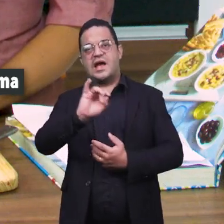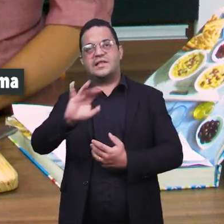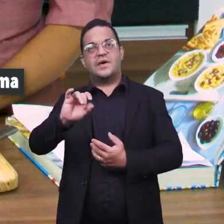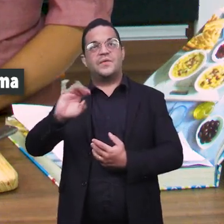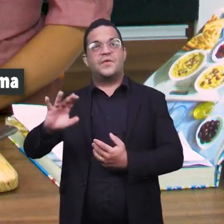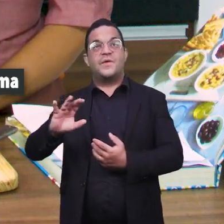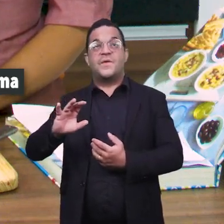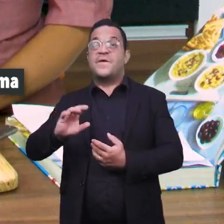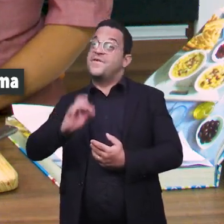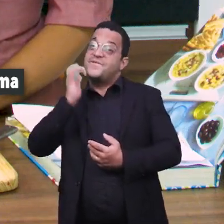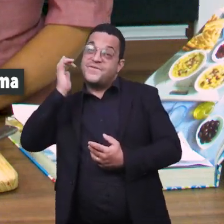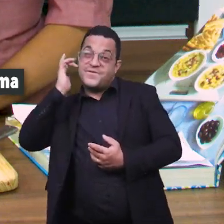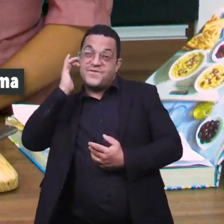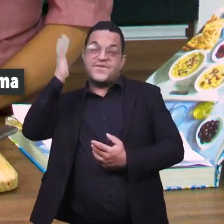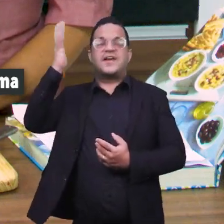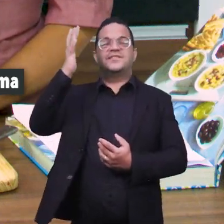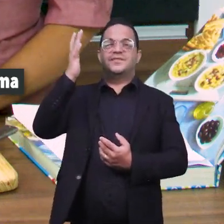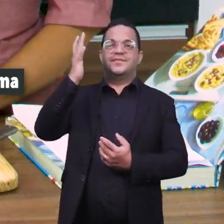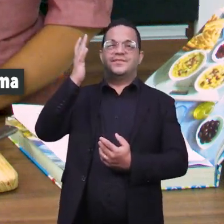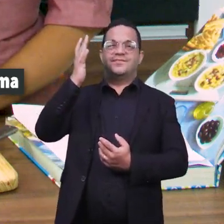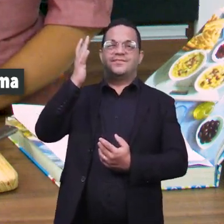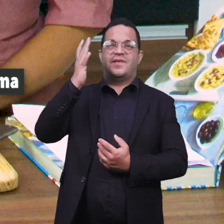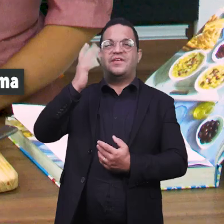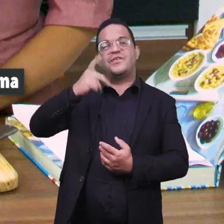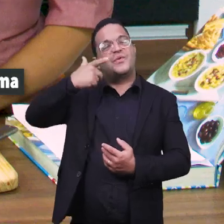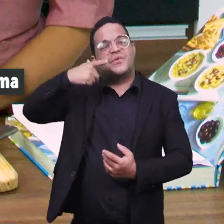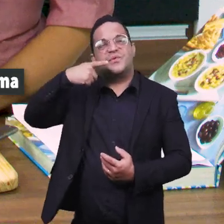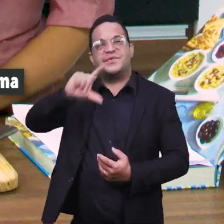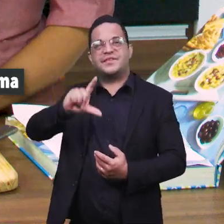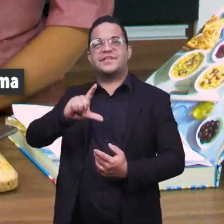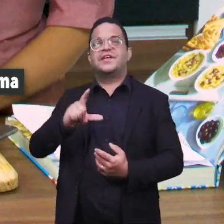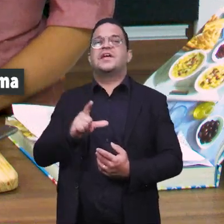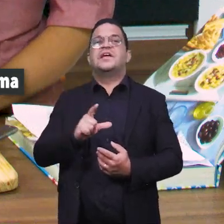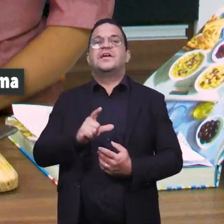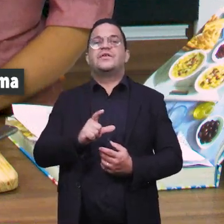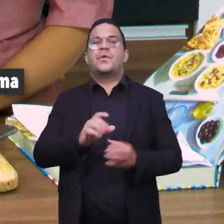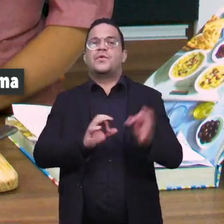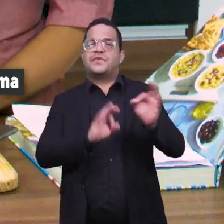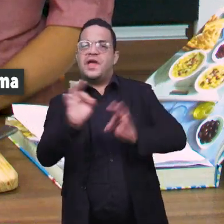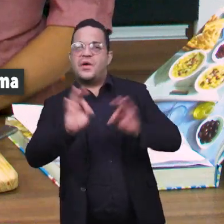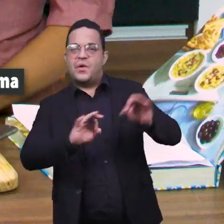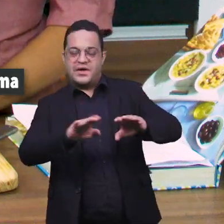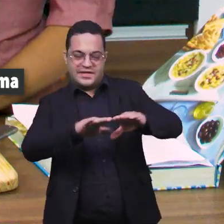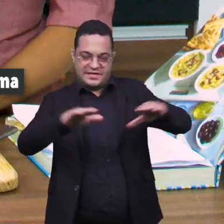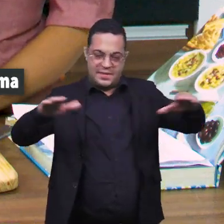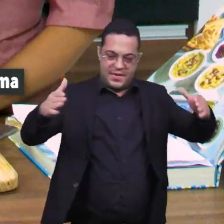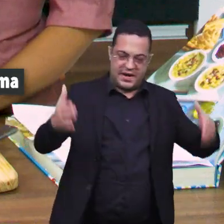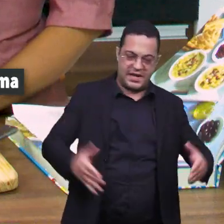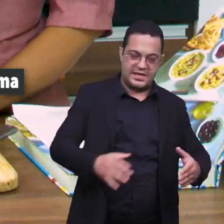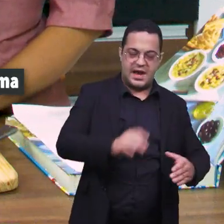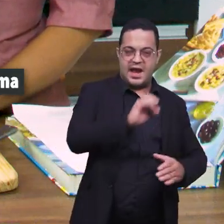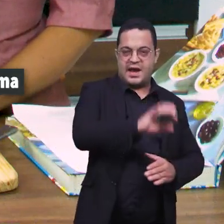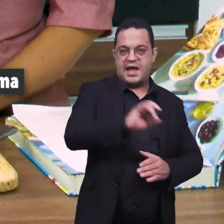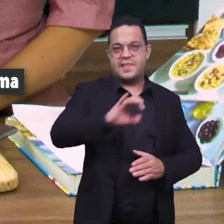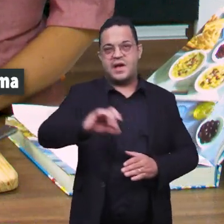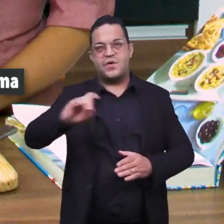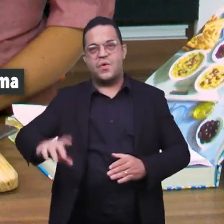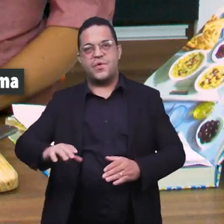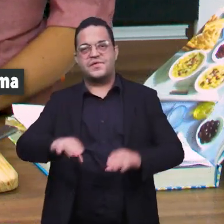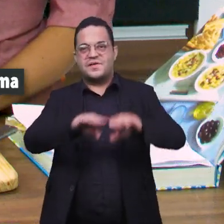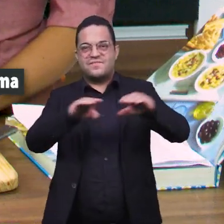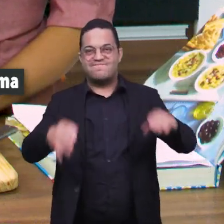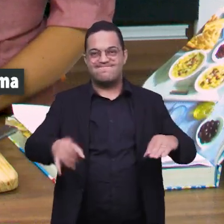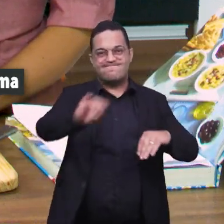utensílio, fica muito mais fácil. Você fica com espaço liberado na bancada para trabalhar. Então,